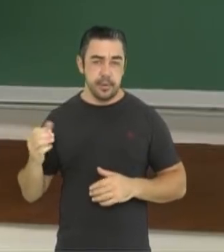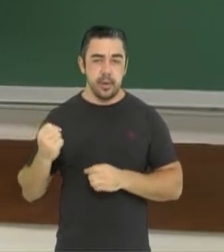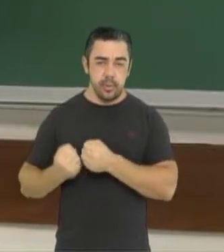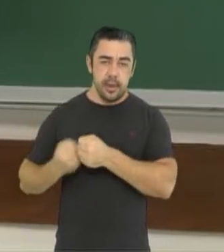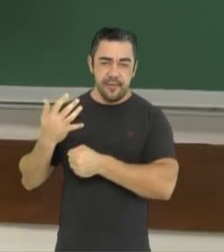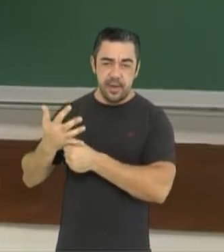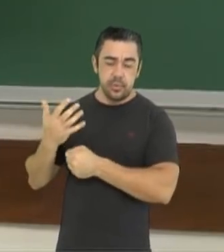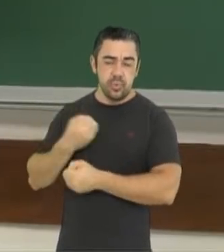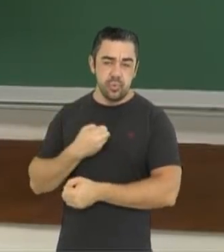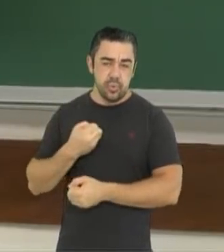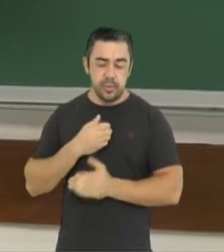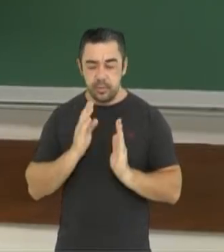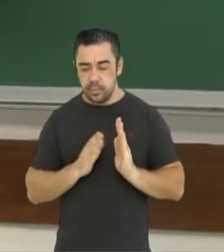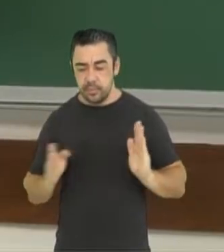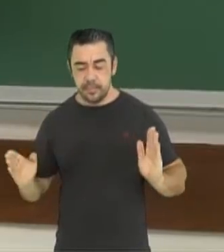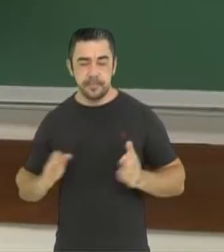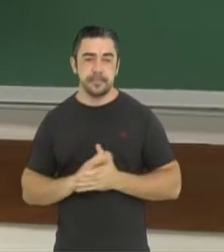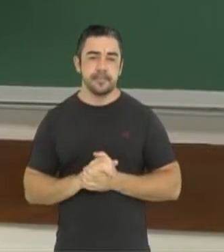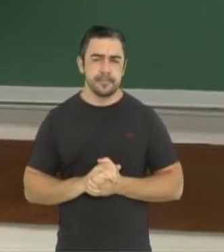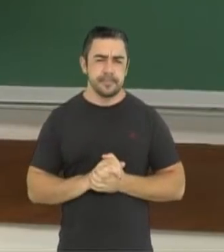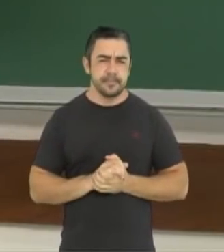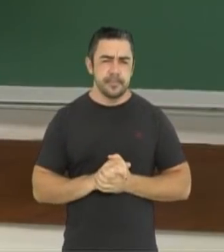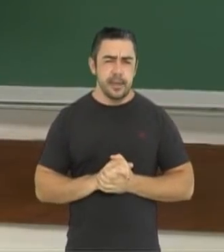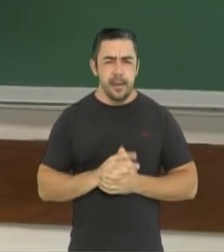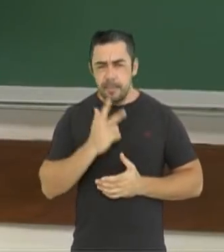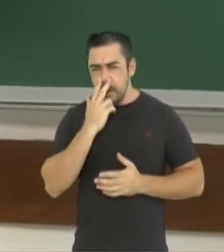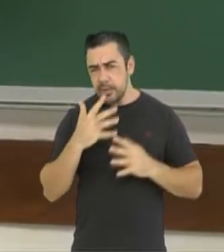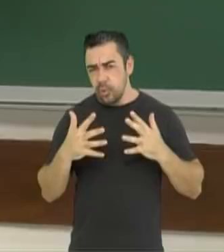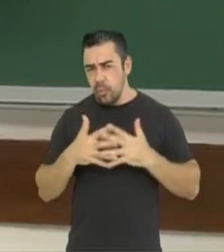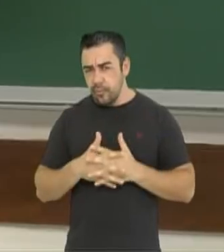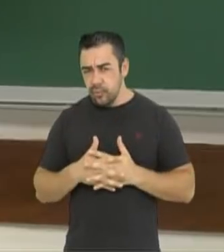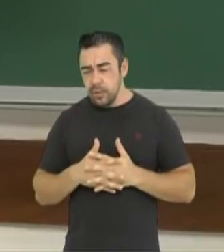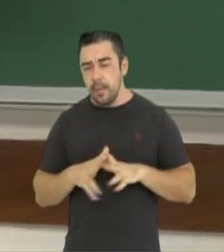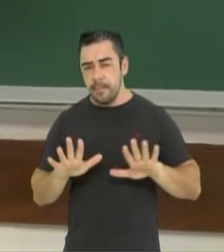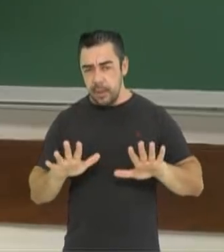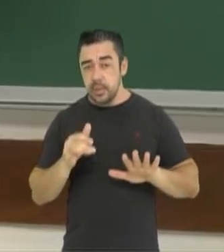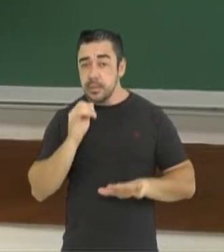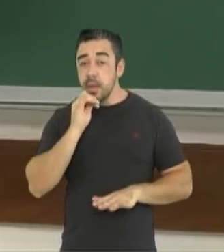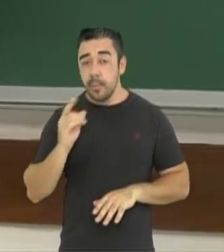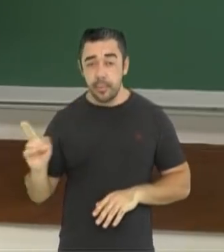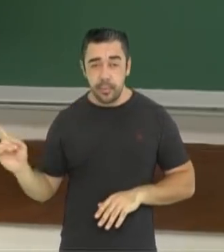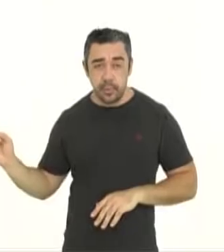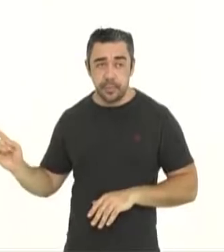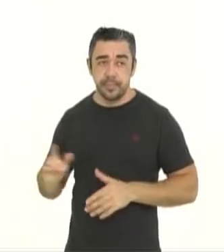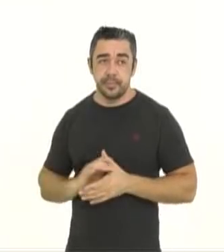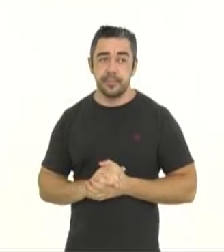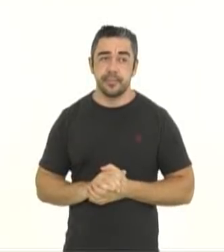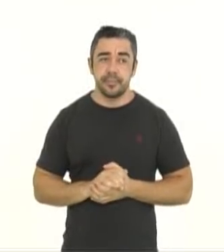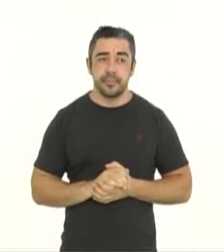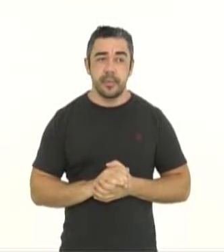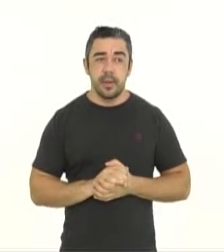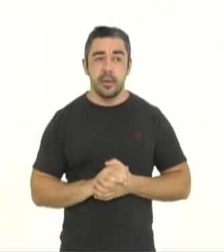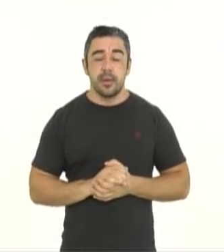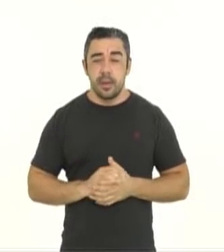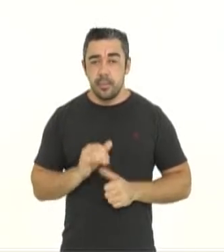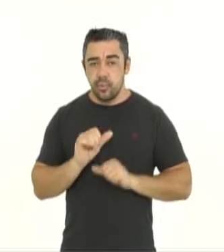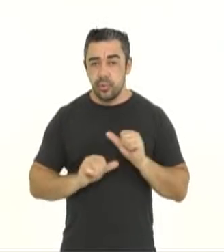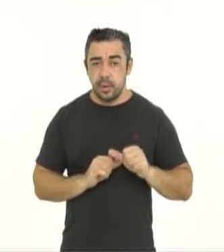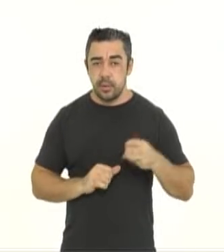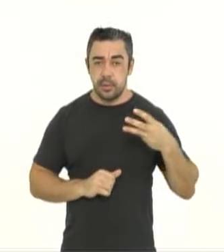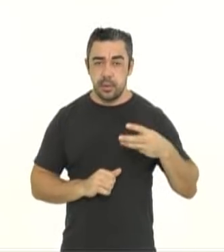elevado à quantidade de casas que você andou. Parece meio confuso, mas vamos ver um exemplo. Olha só, vamos transformar o